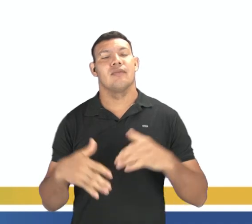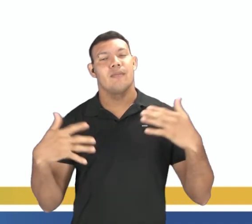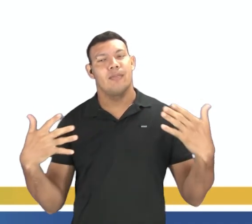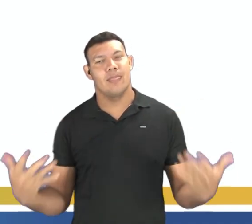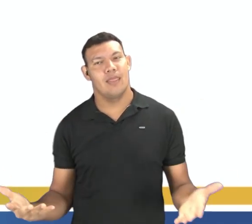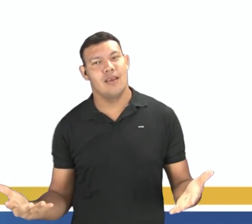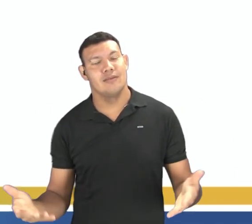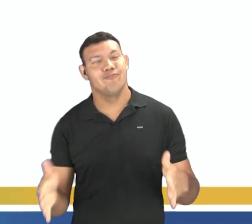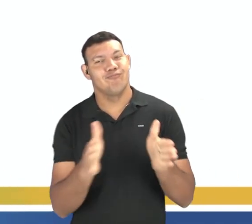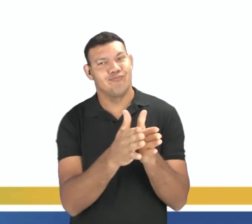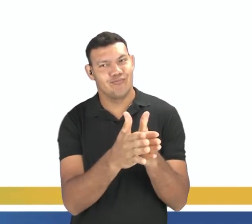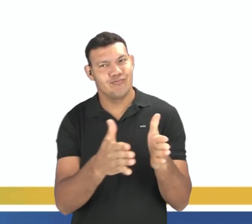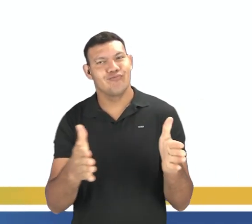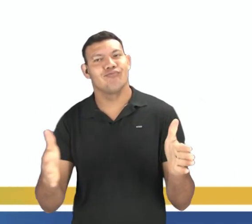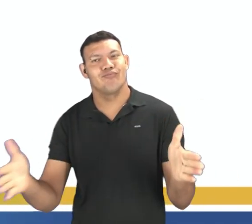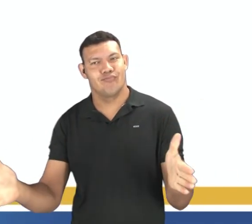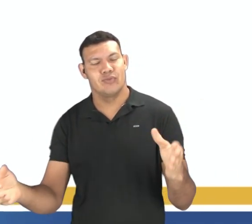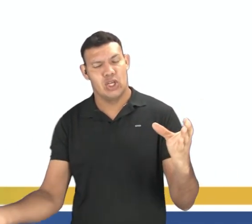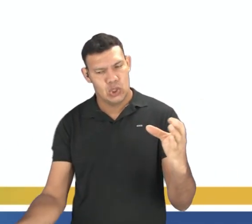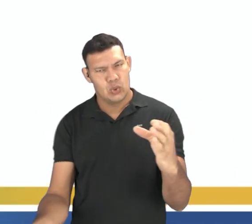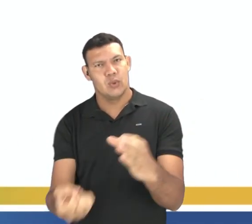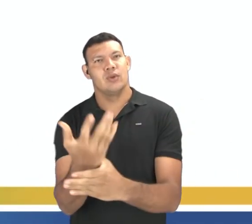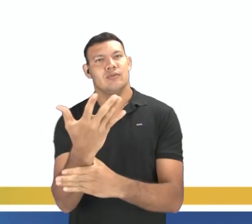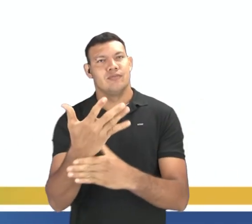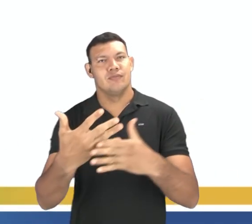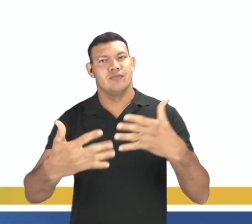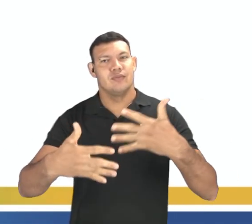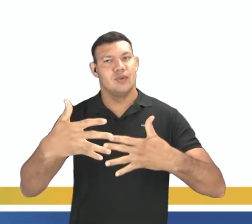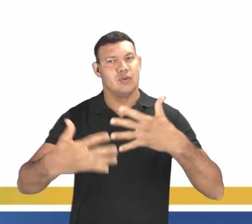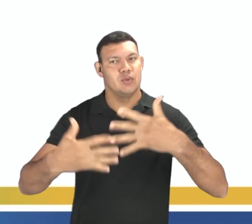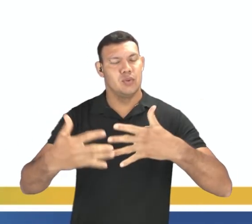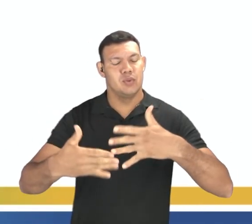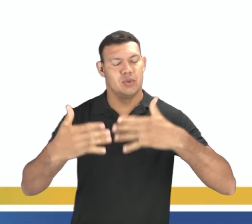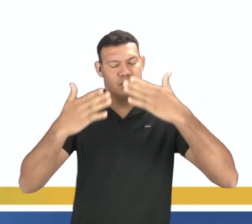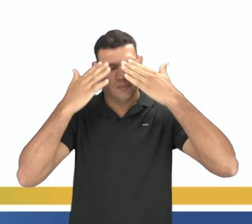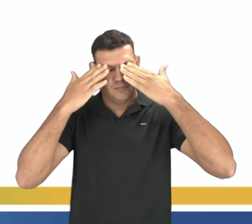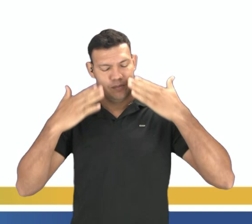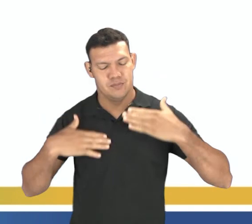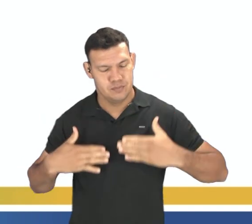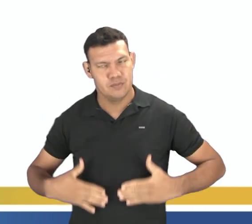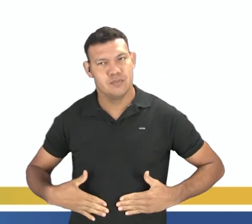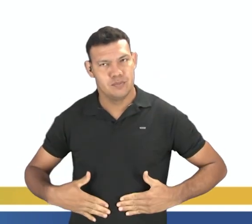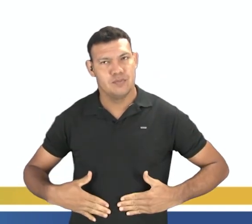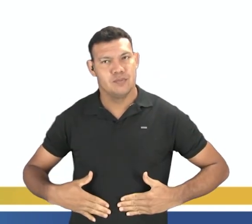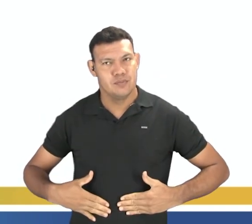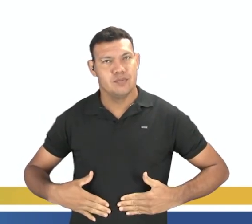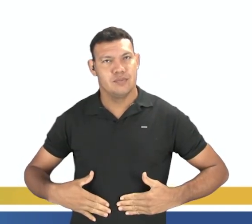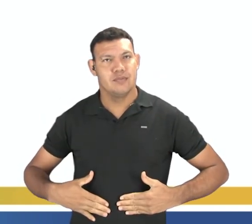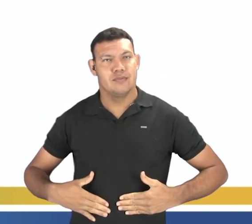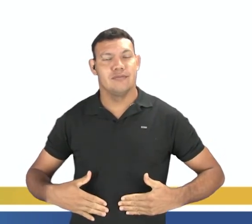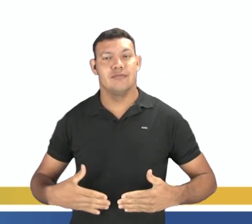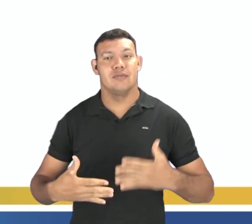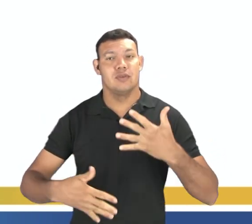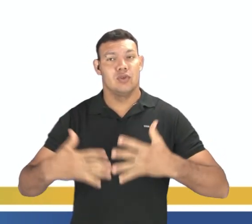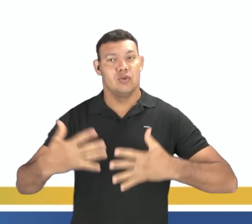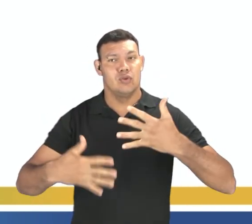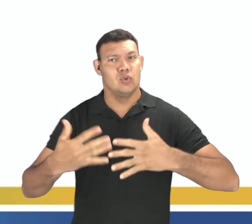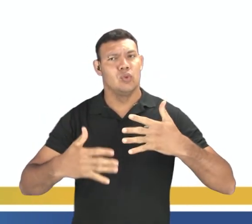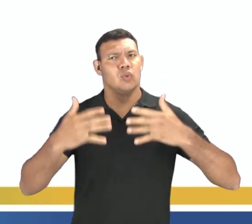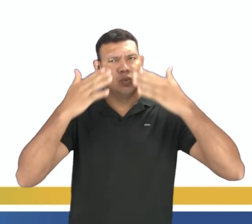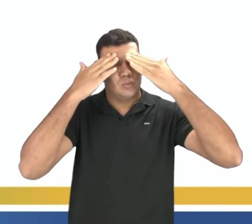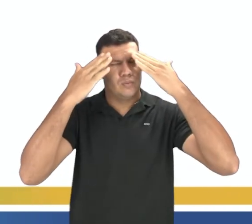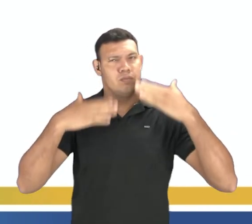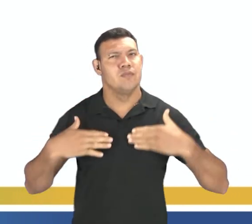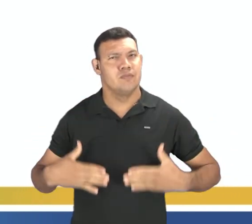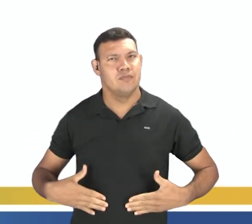Então, essa fase ela dá origem aos tecidos e aos órgãos. Então, nos tecidos e órgãos, eles são